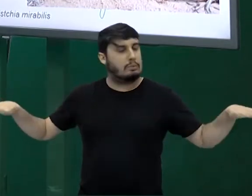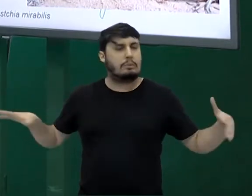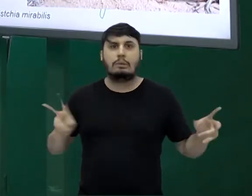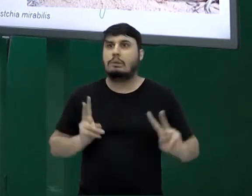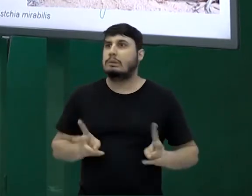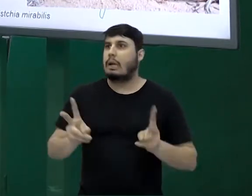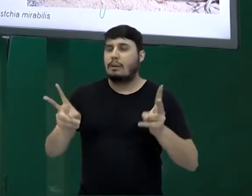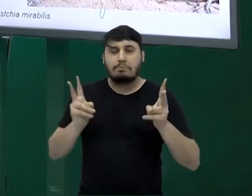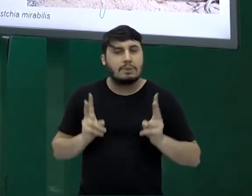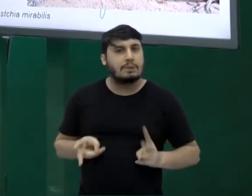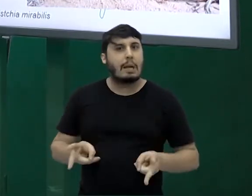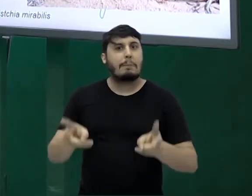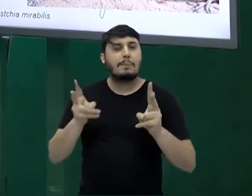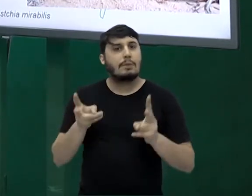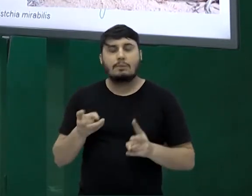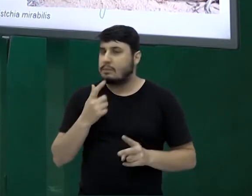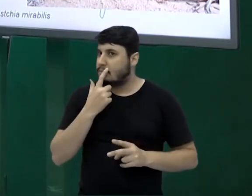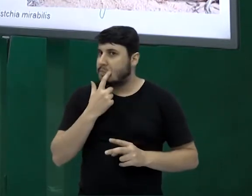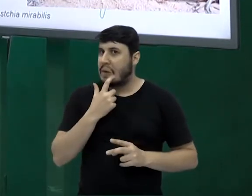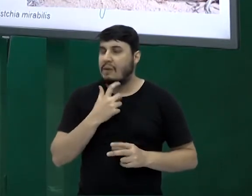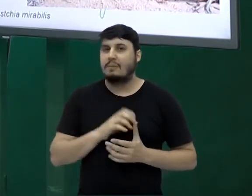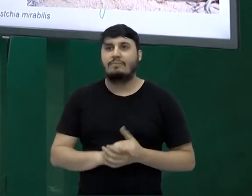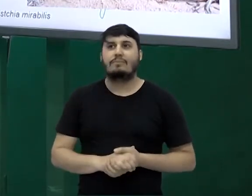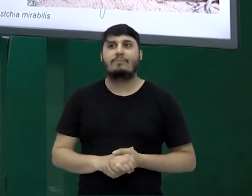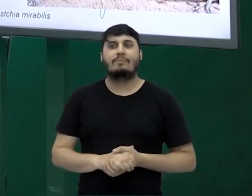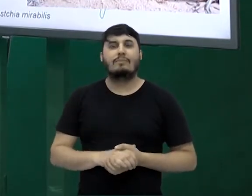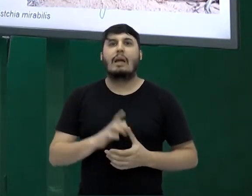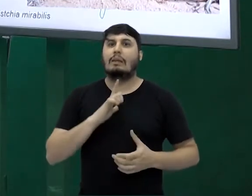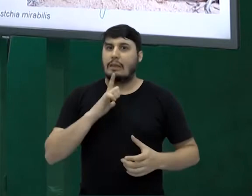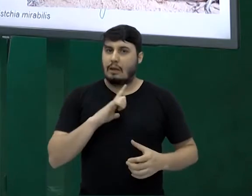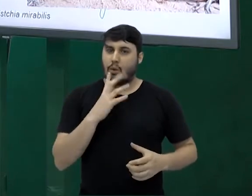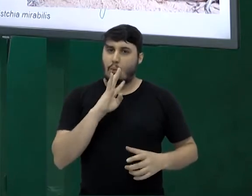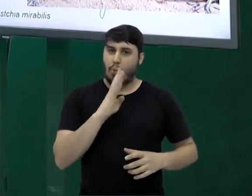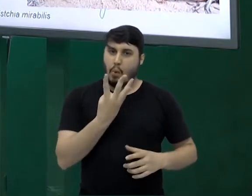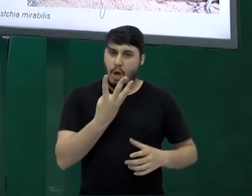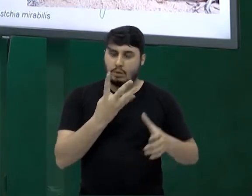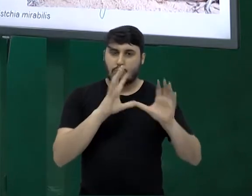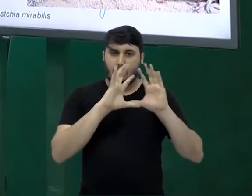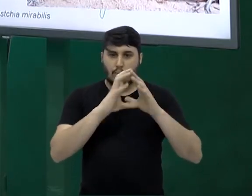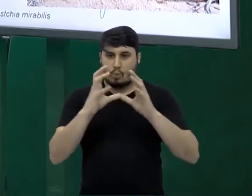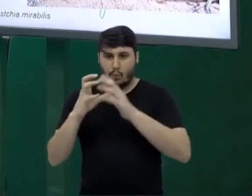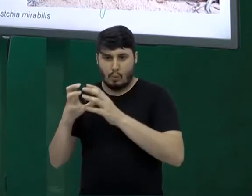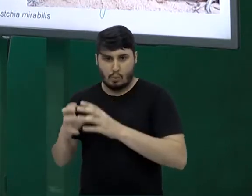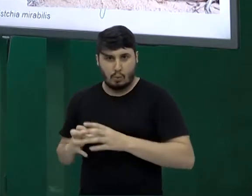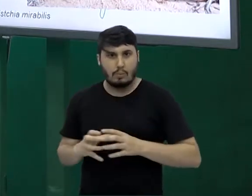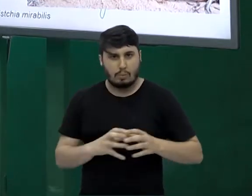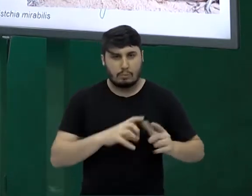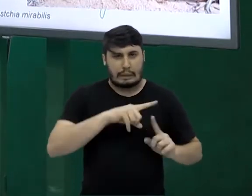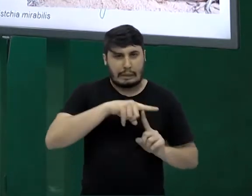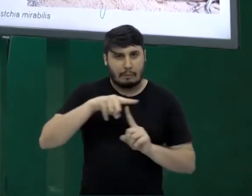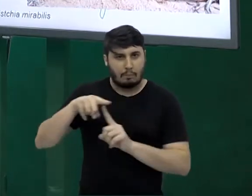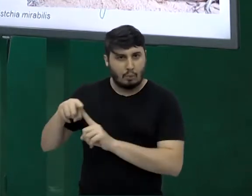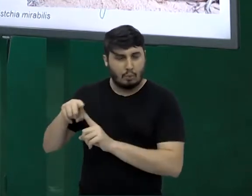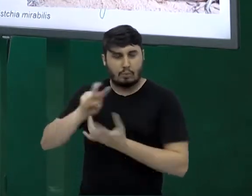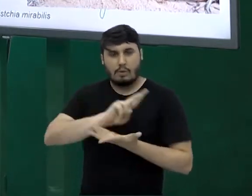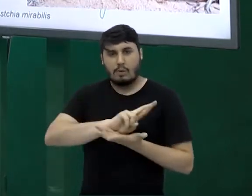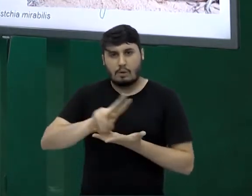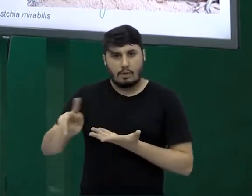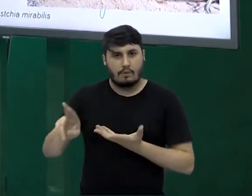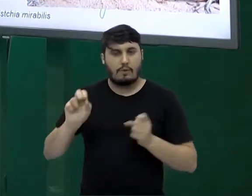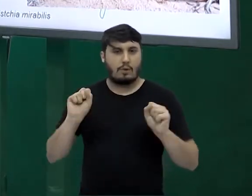é muito viagem essa planta, muito, muito, muito louca, tá? Então, 4 grupos, cicadófita,